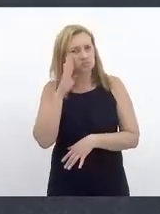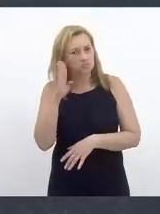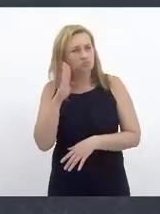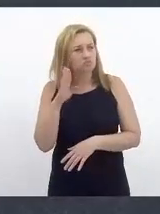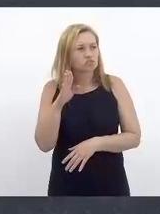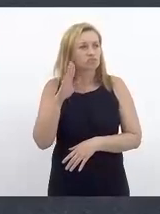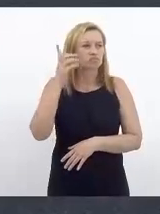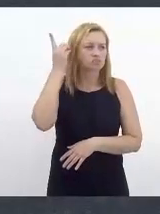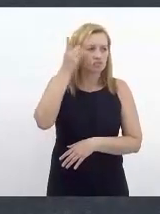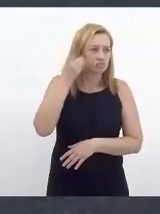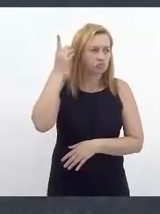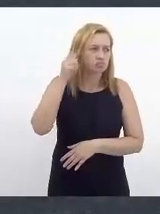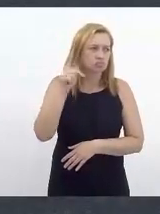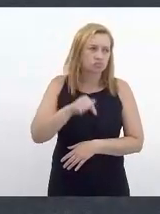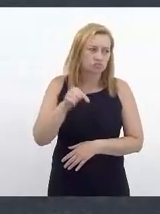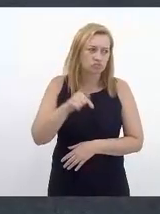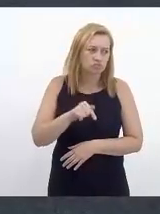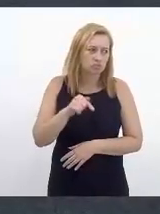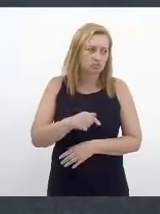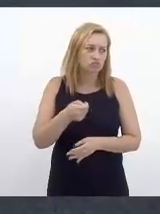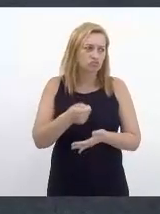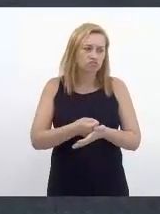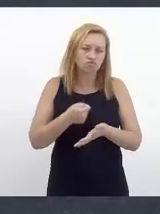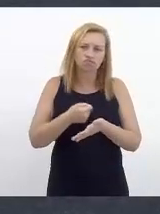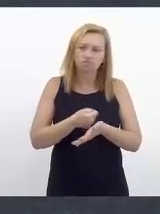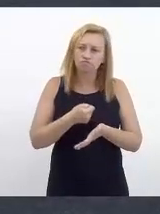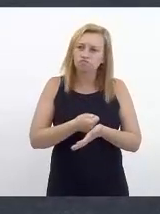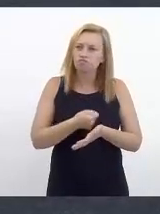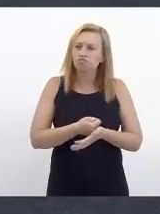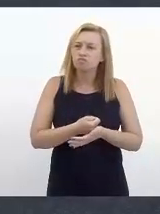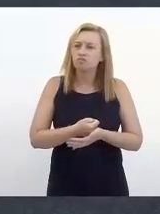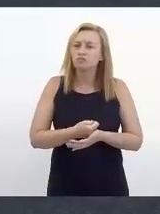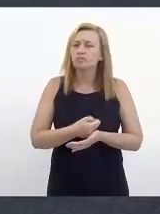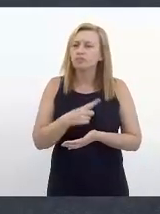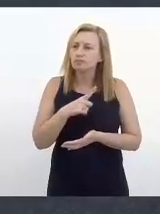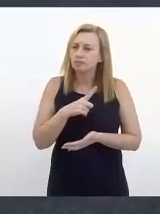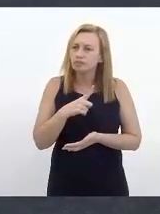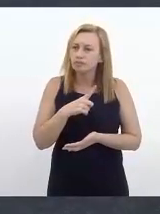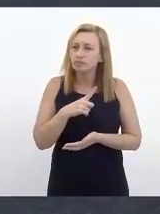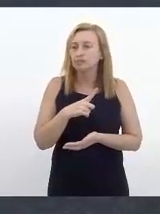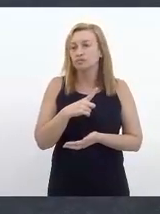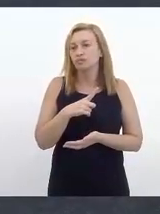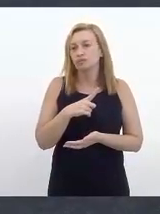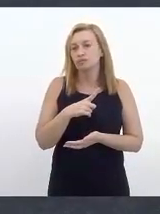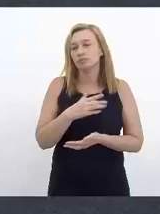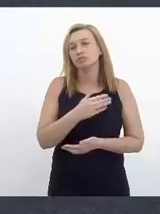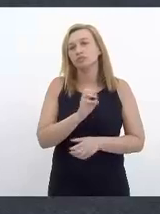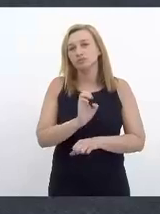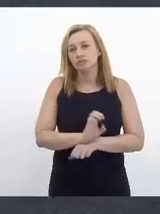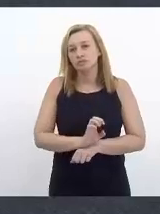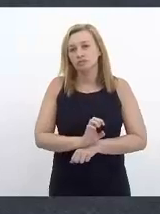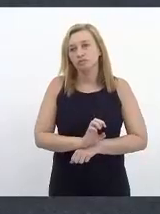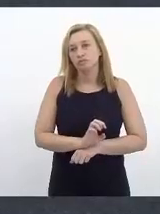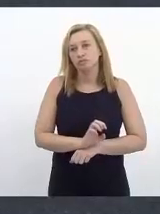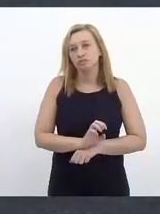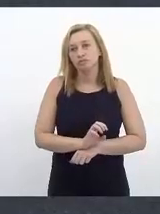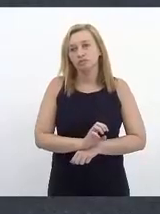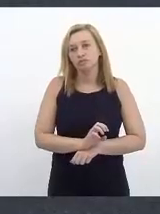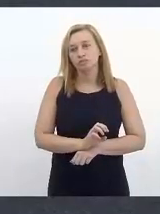as deputadas aqui, insistiram, foi para que houvesse por parte do Estado